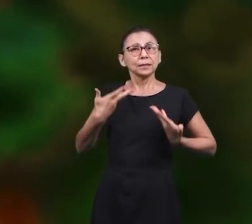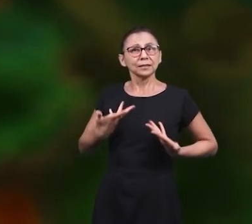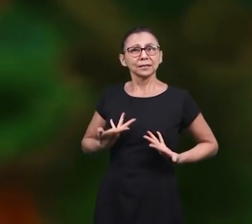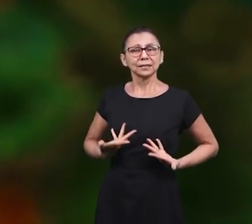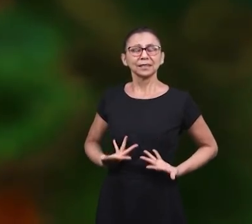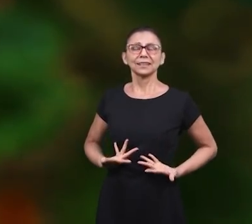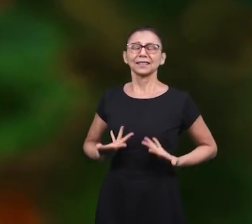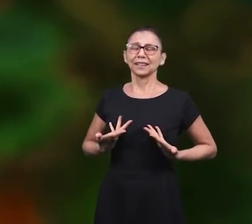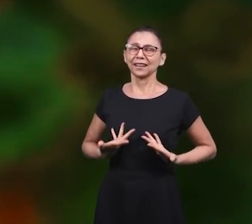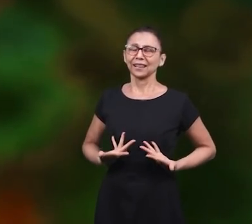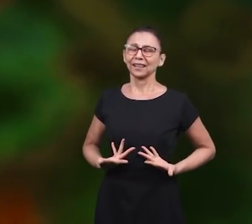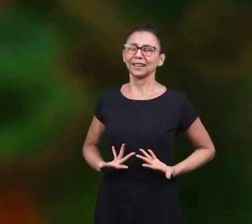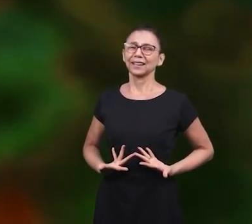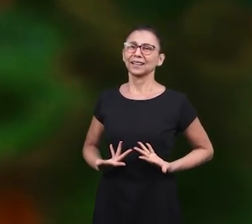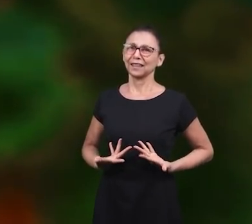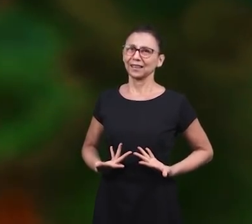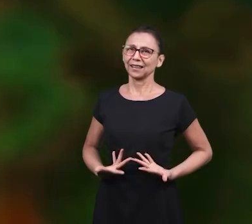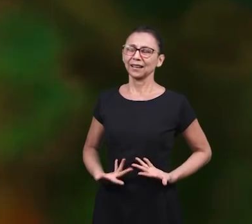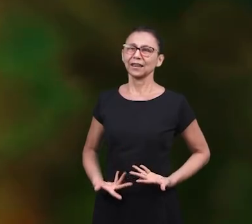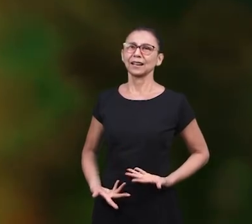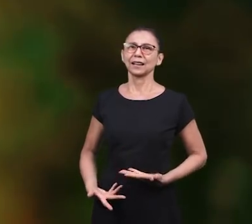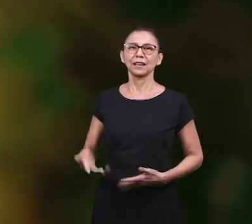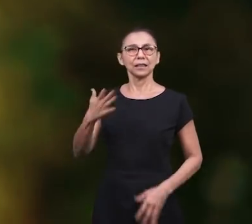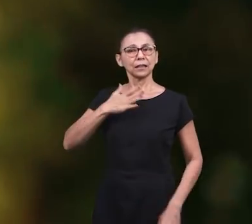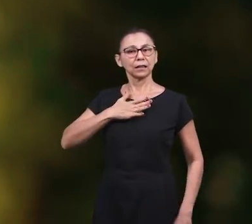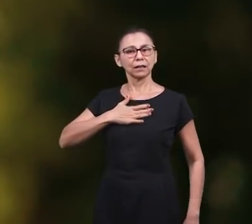Oh, alma cansada,